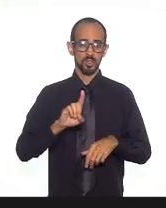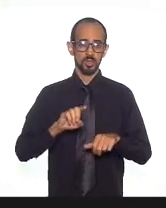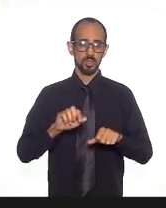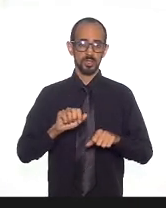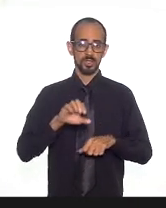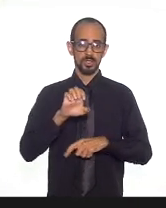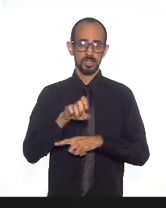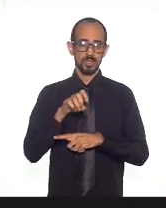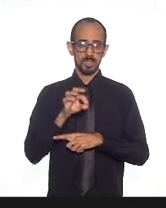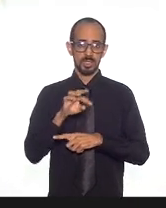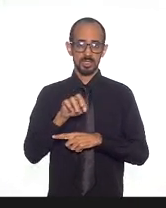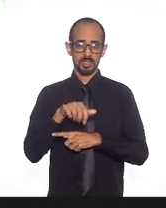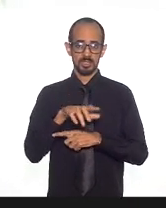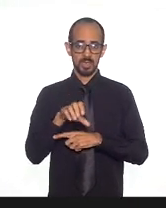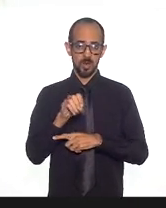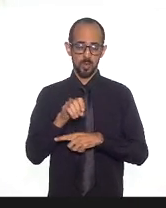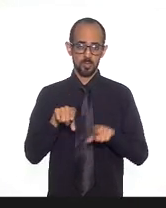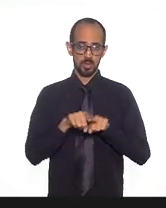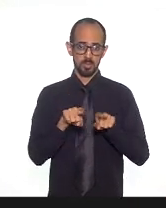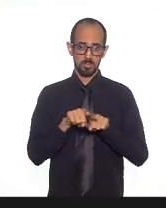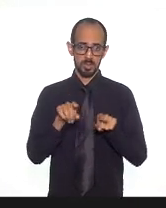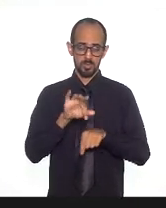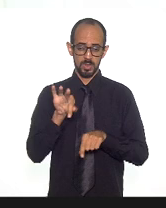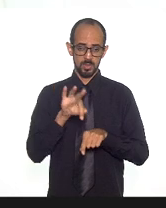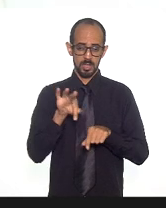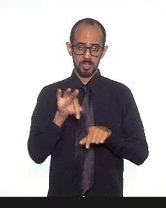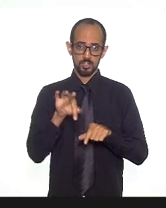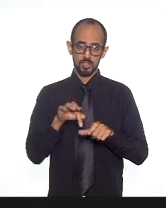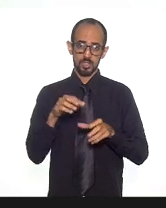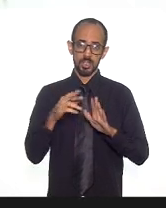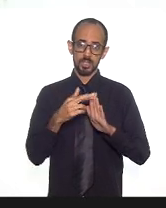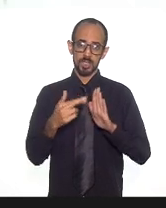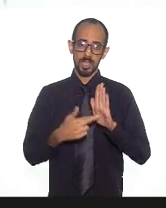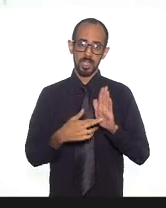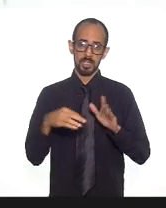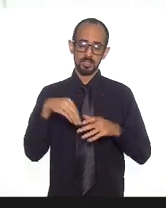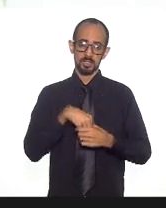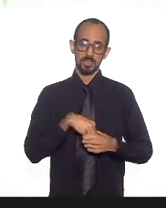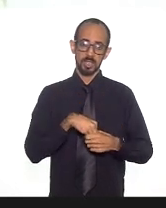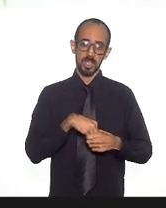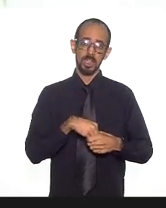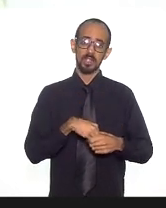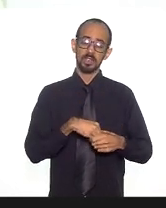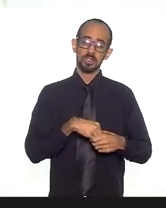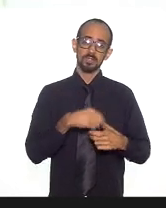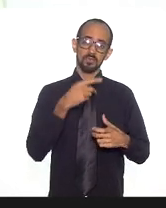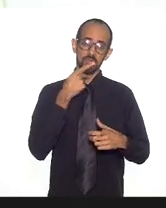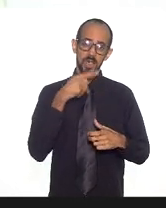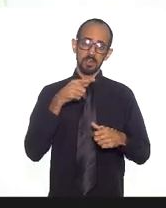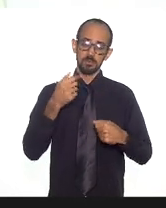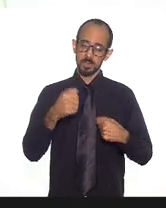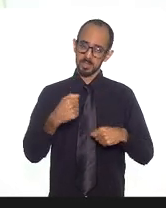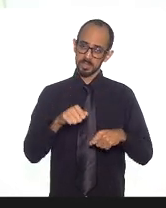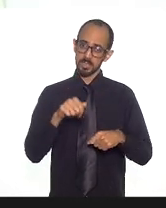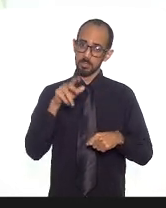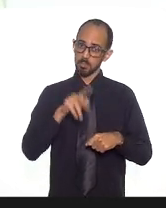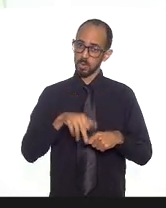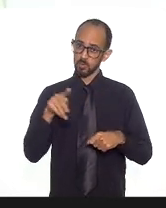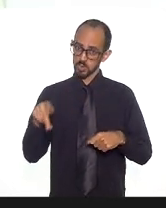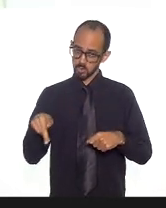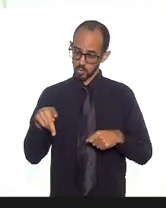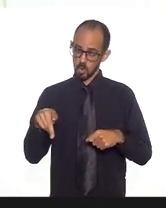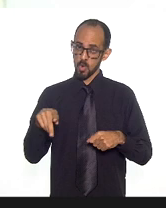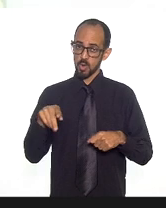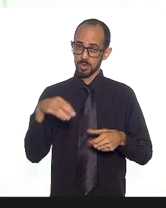a diretoria acadêmica, cujo regimento interno demanda que sejam nomeadas pessoas docentes das universidades para esses